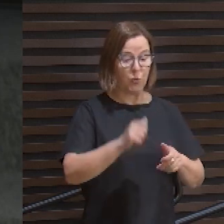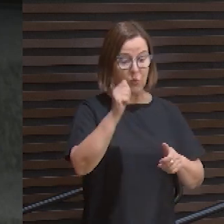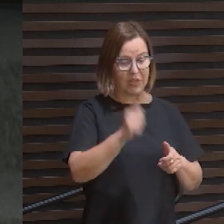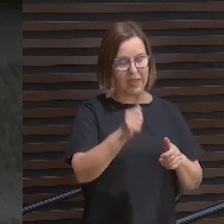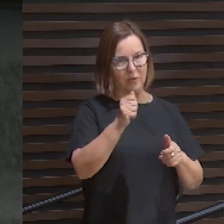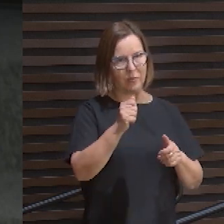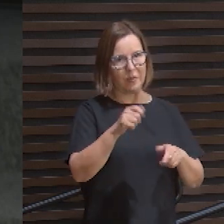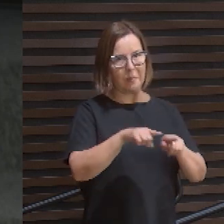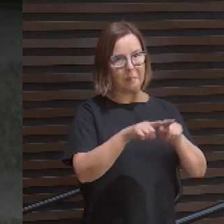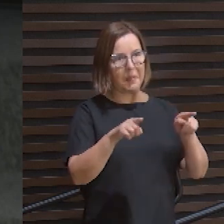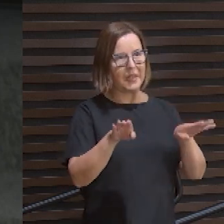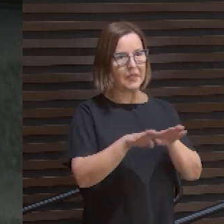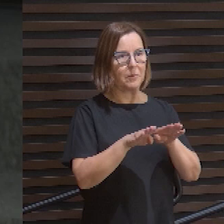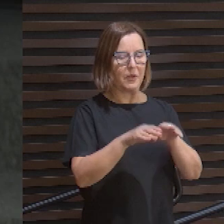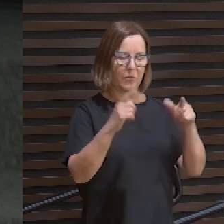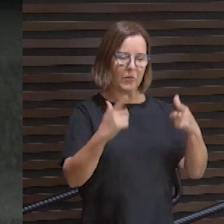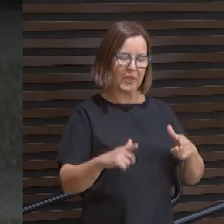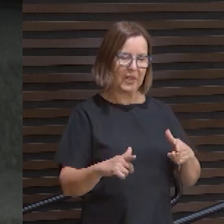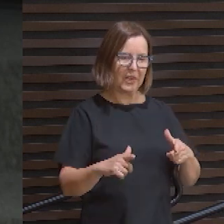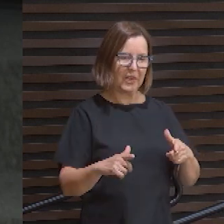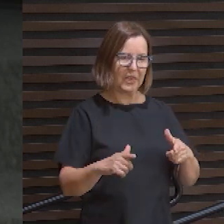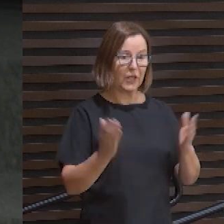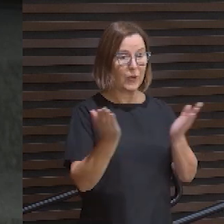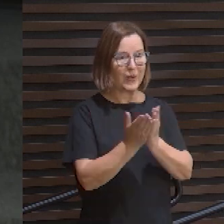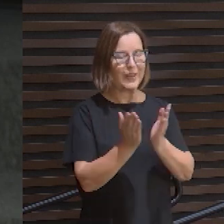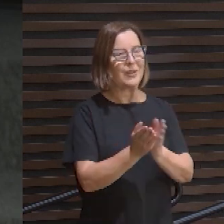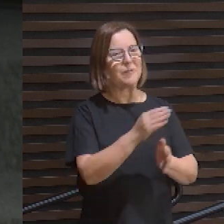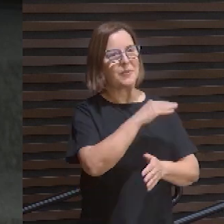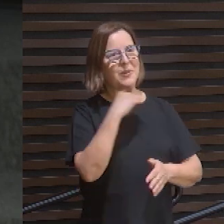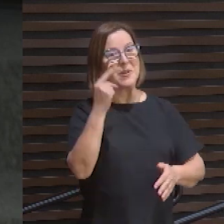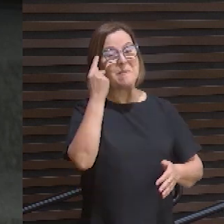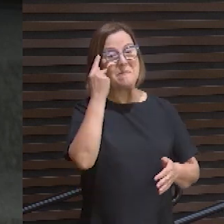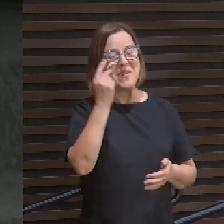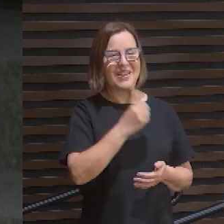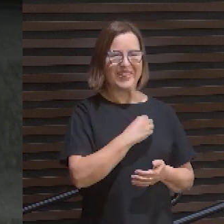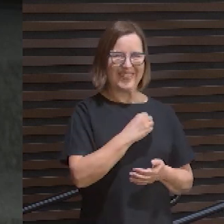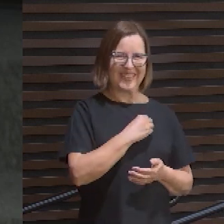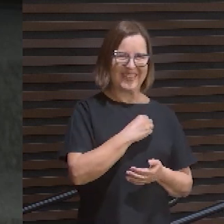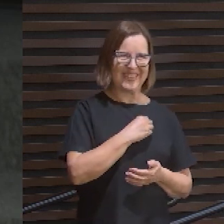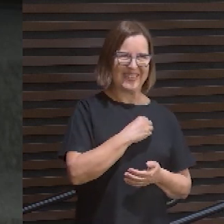mas também o lugar onde o crente morreu para o pecado.